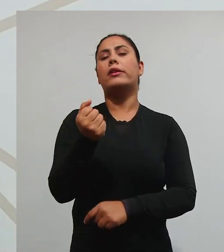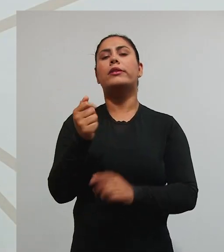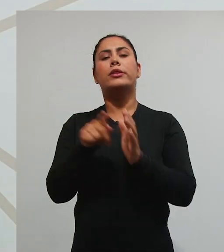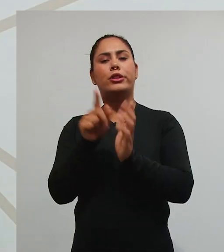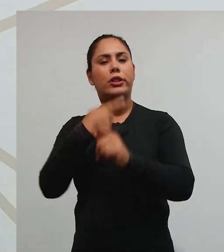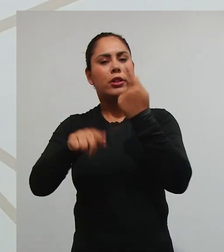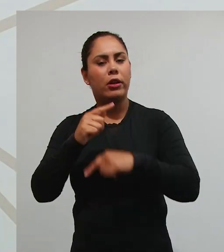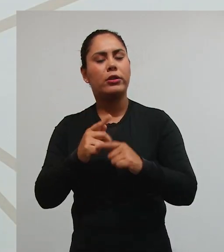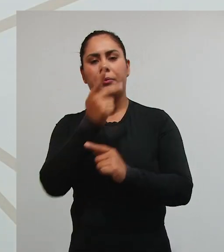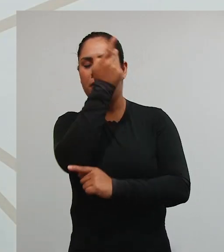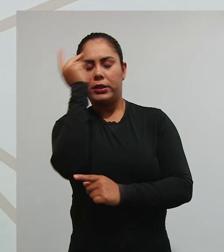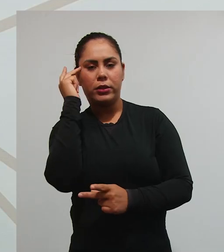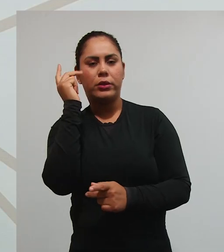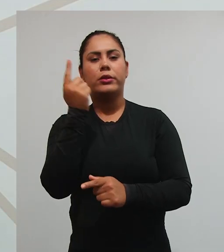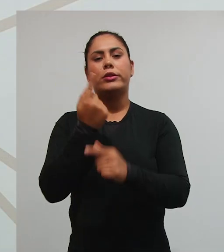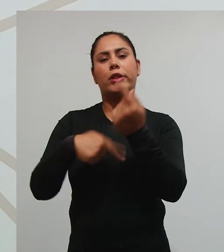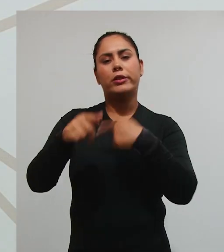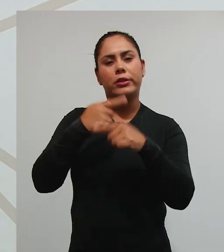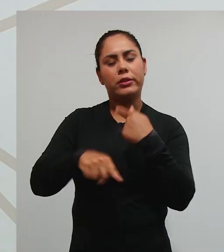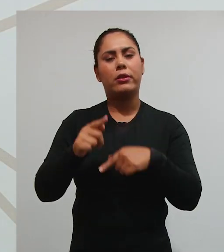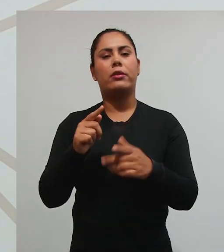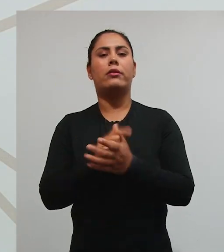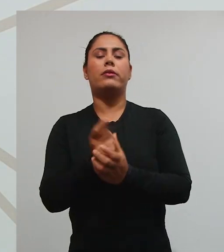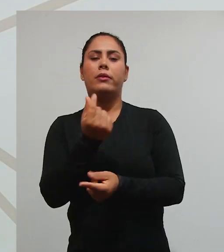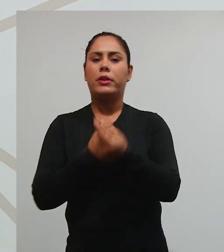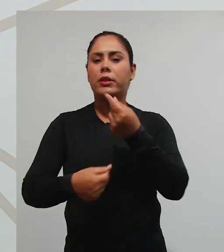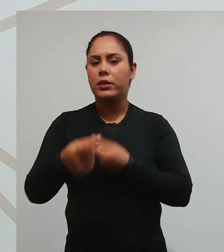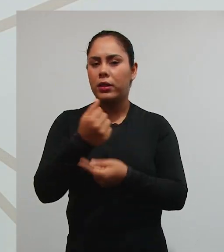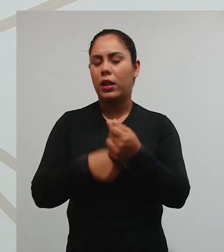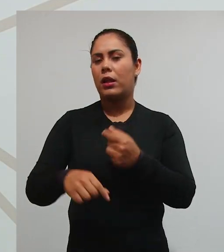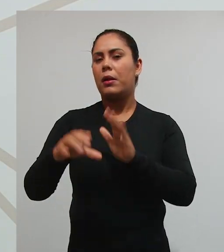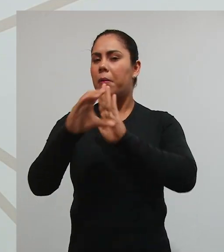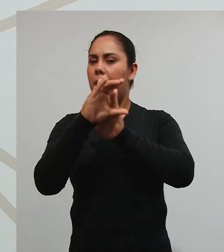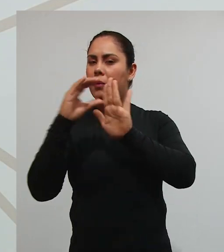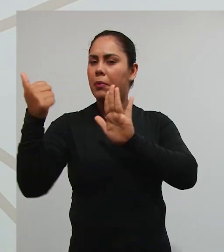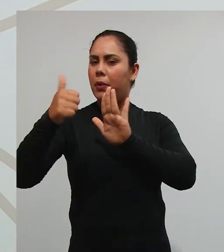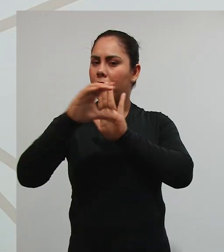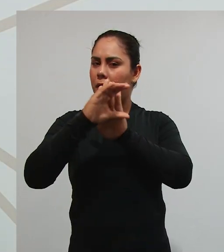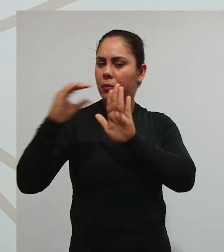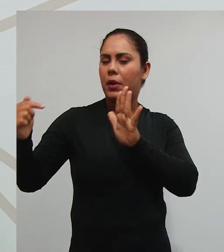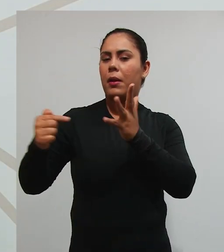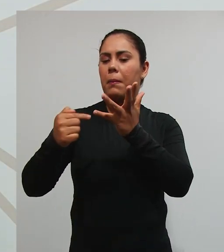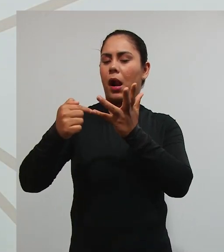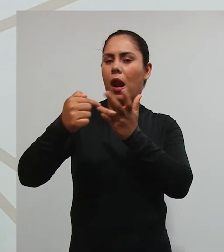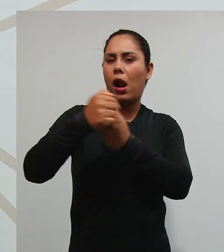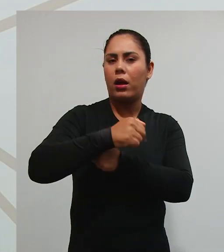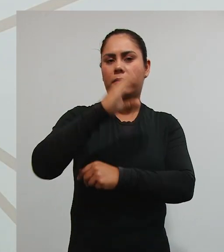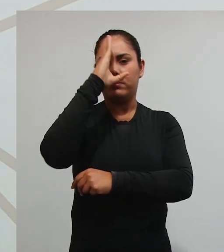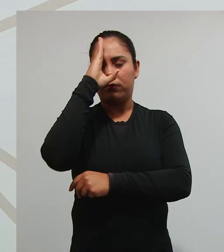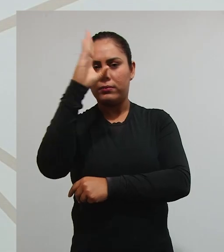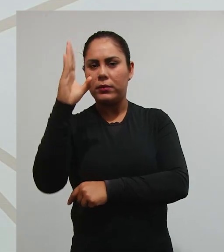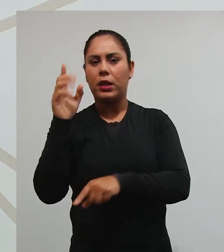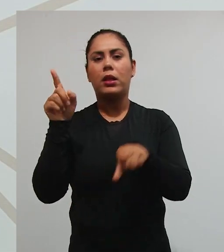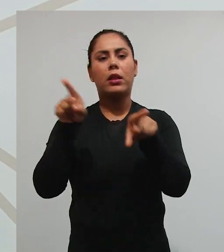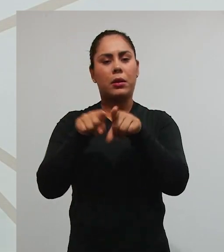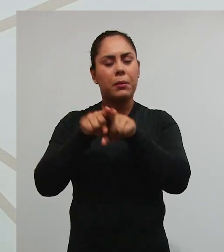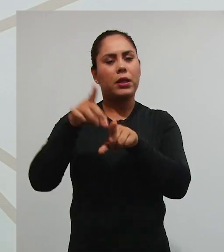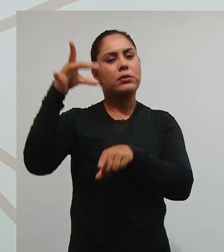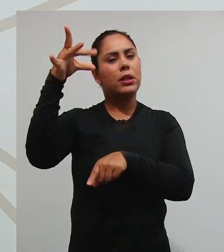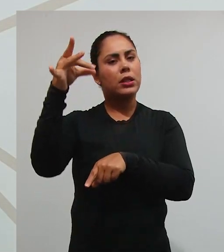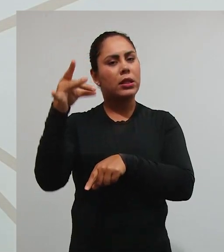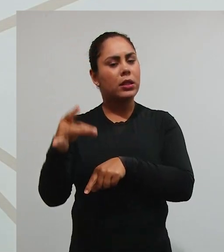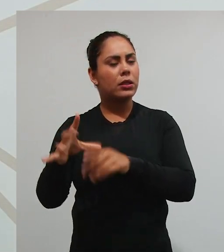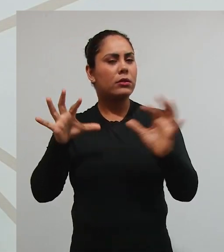gestão financeira, no monitoramento. Lá no primeiro livro, no primeiro capítulo, quando ela fala dos fundamentos da gestão, né, e quando ela